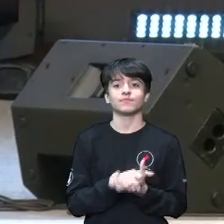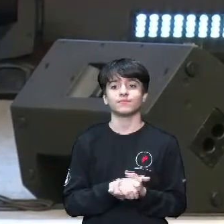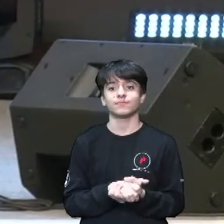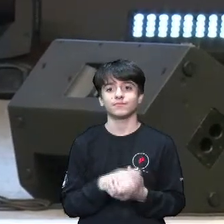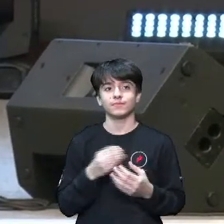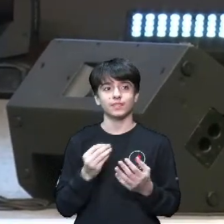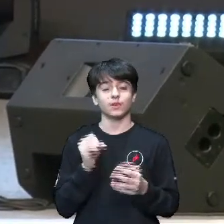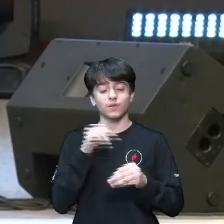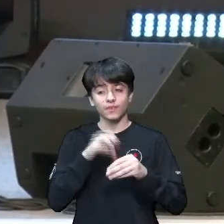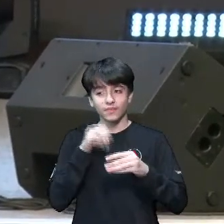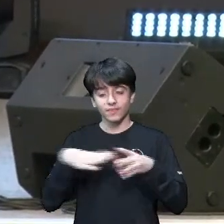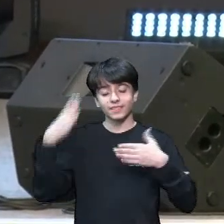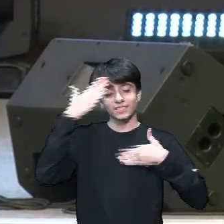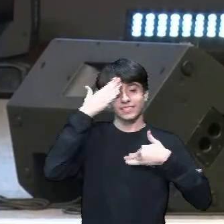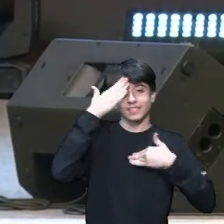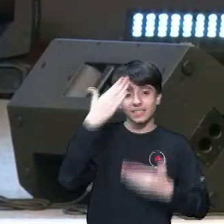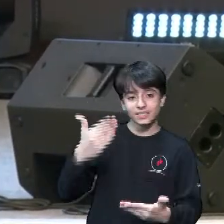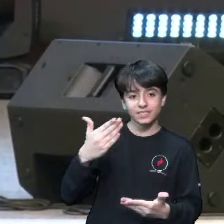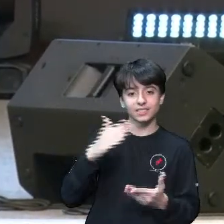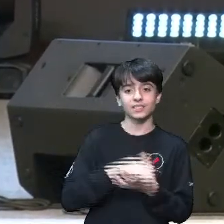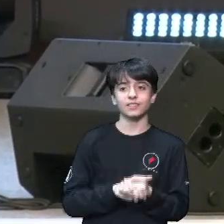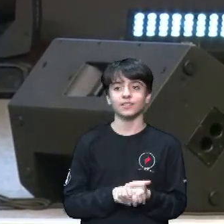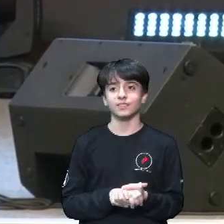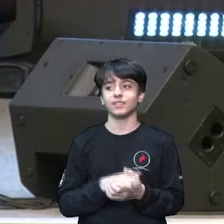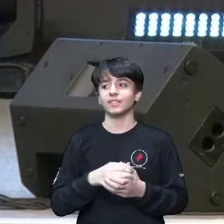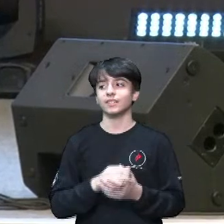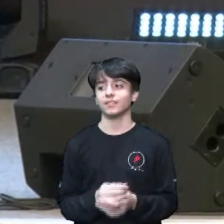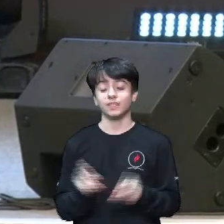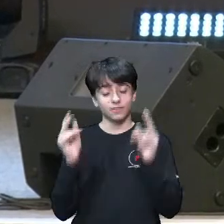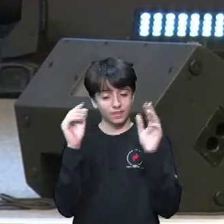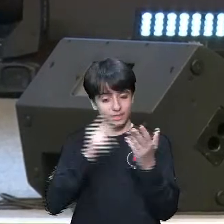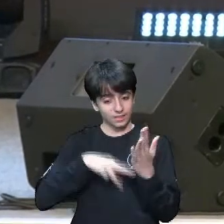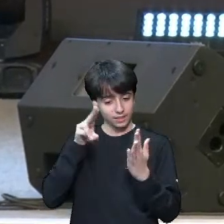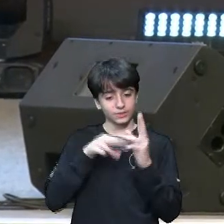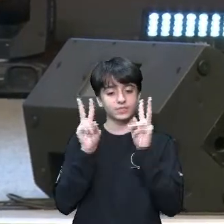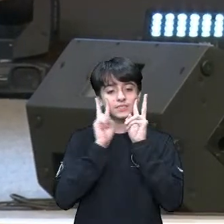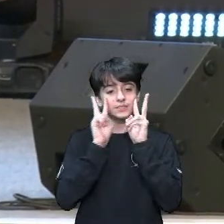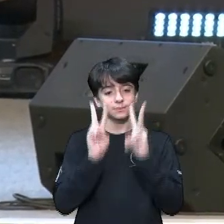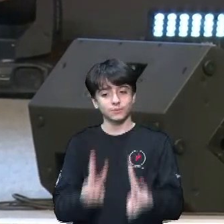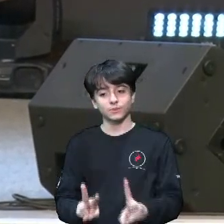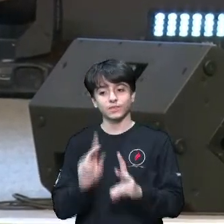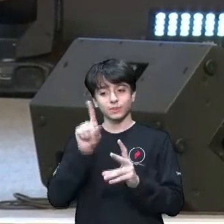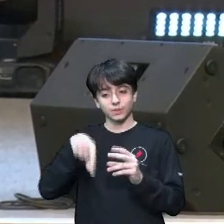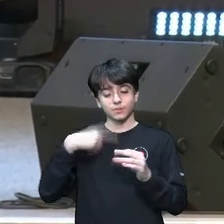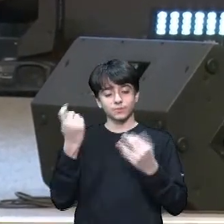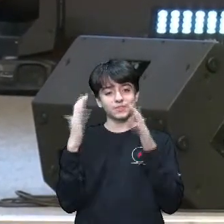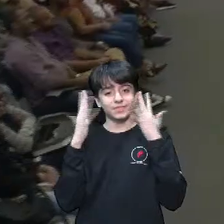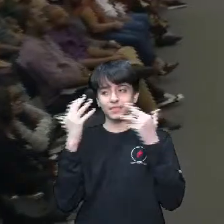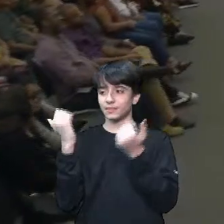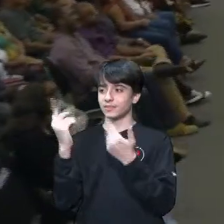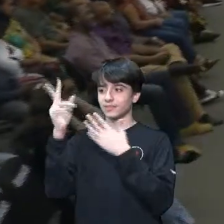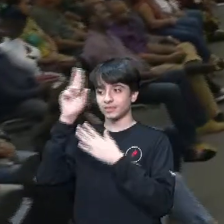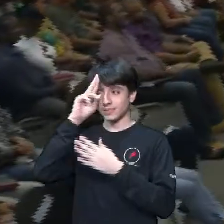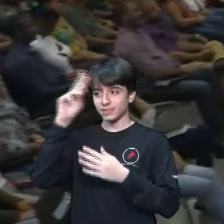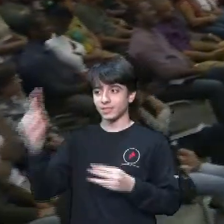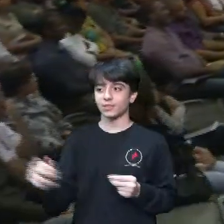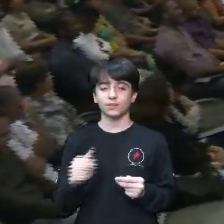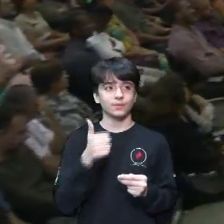algumas ofertas de gratidão, eu vou ler aqui os testemunhos, no final depois a gente aplaude ao Senhor. A Úrsula